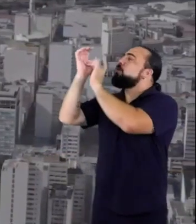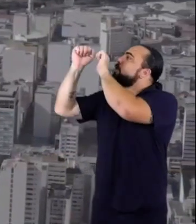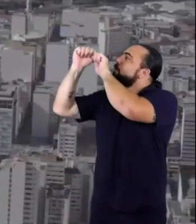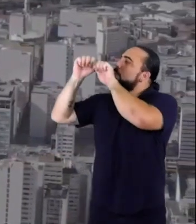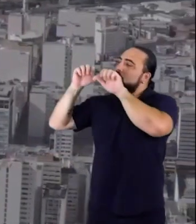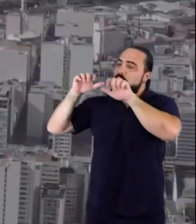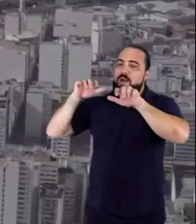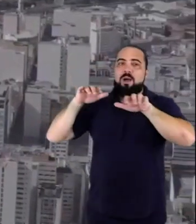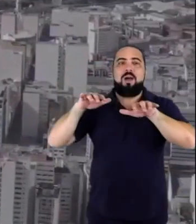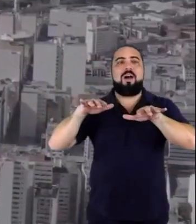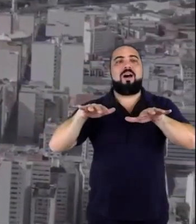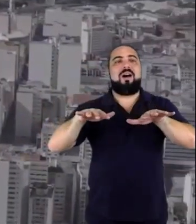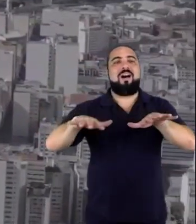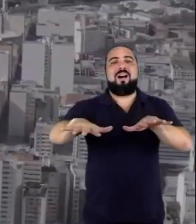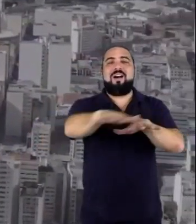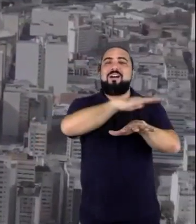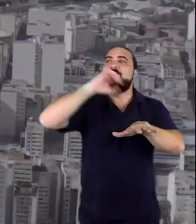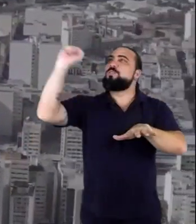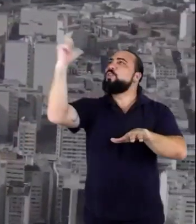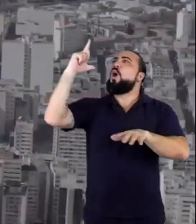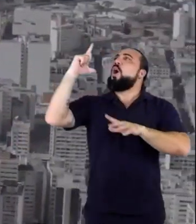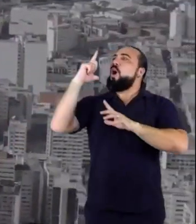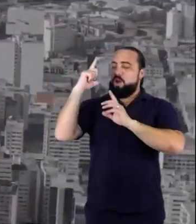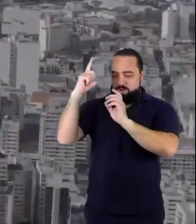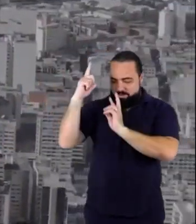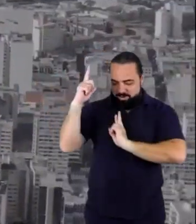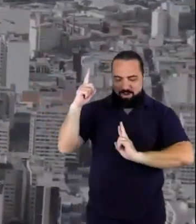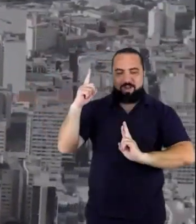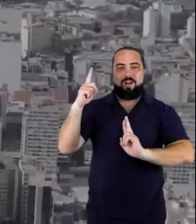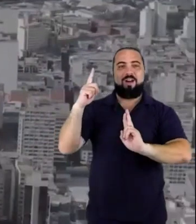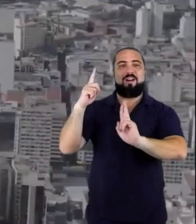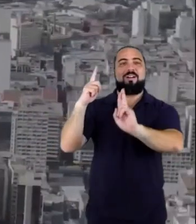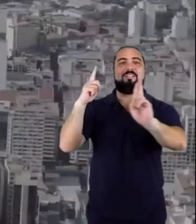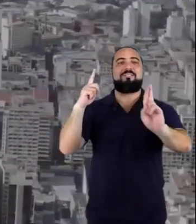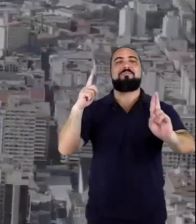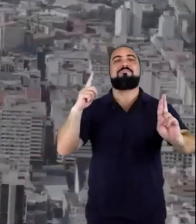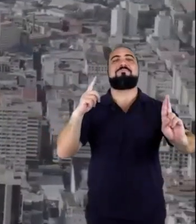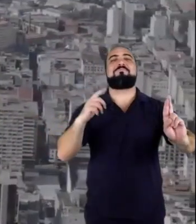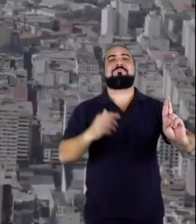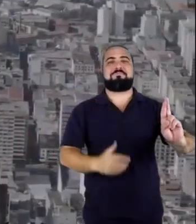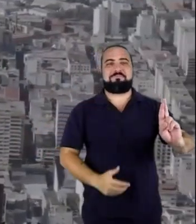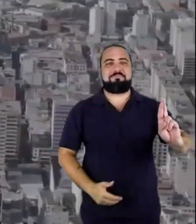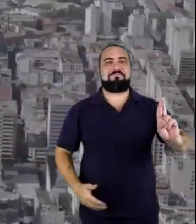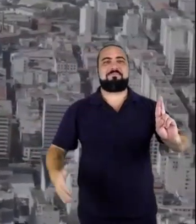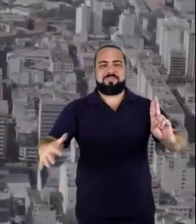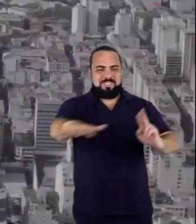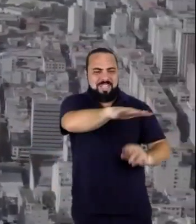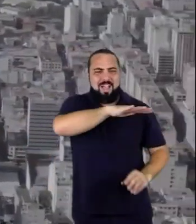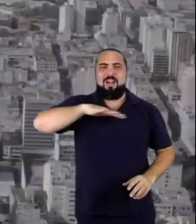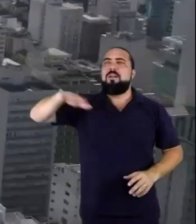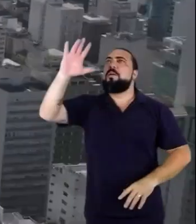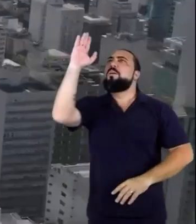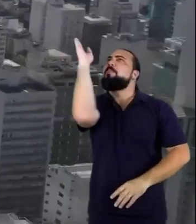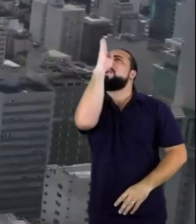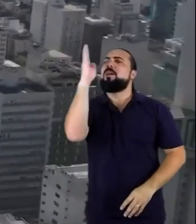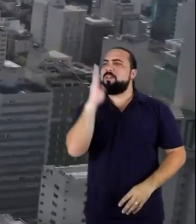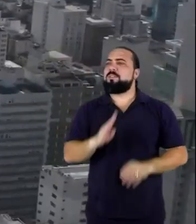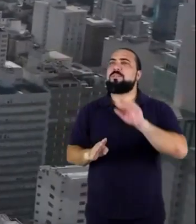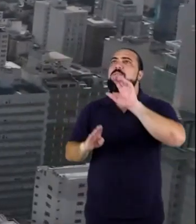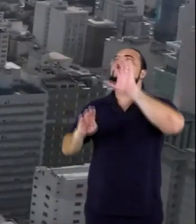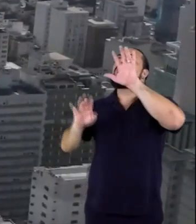Cristo abençoada sobre o s to da religião